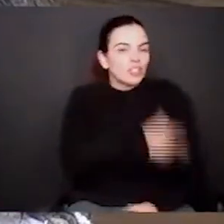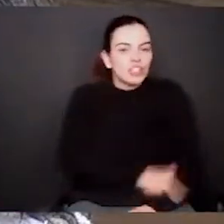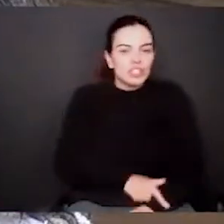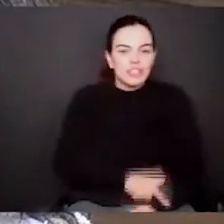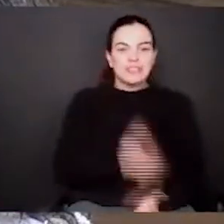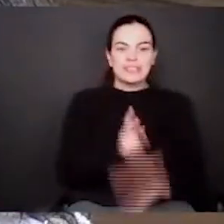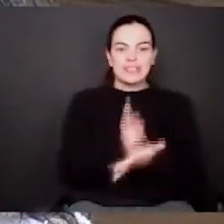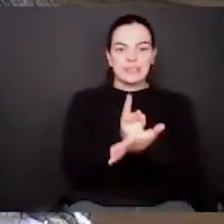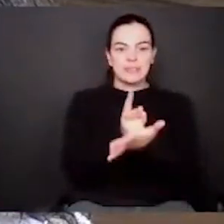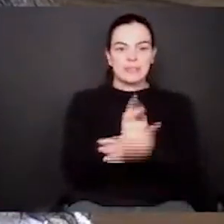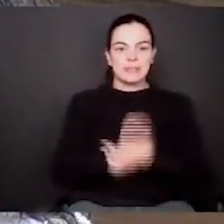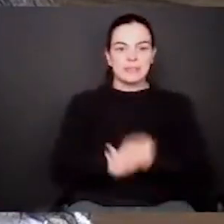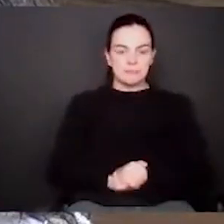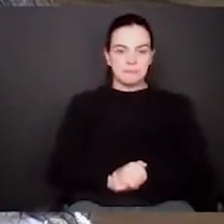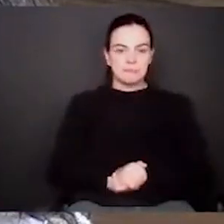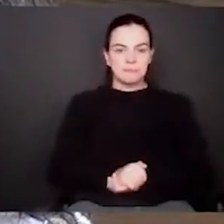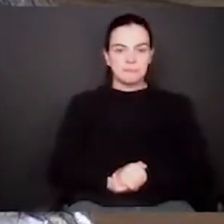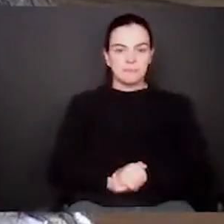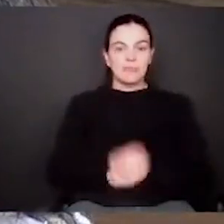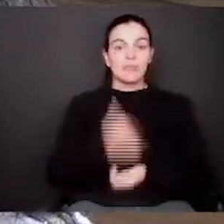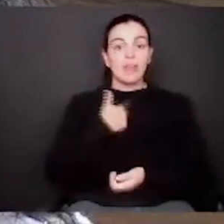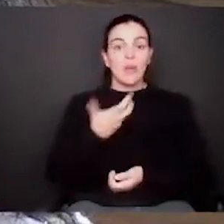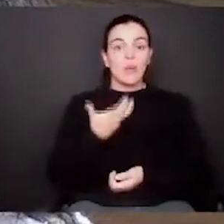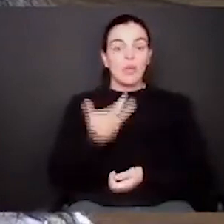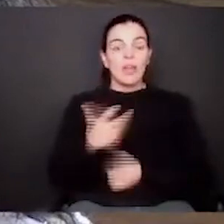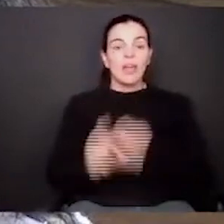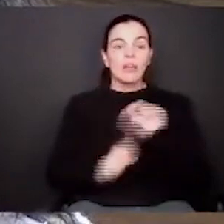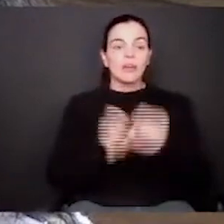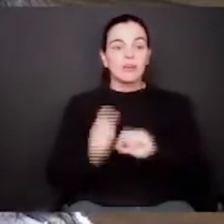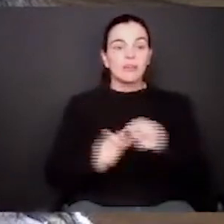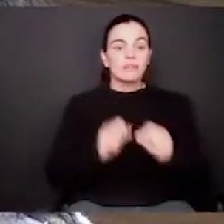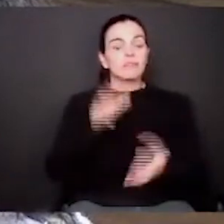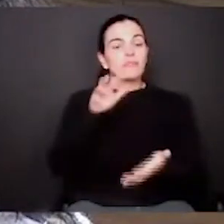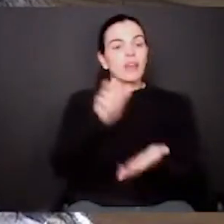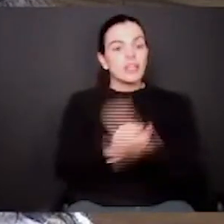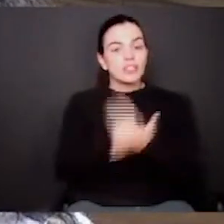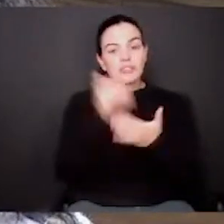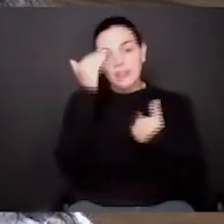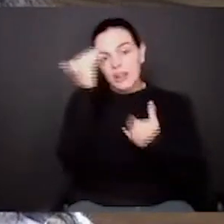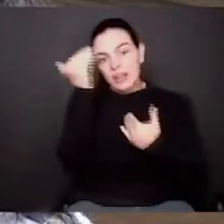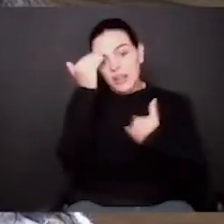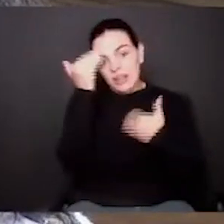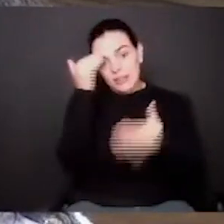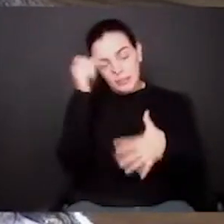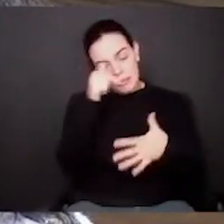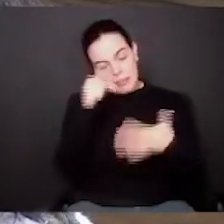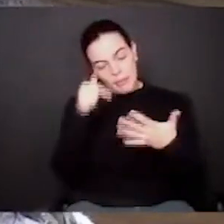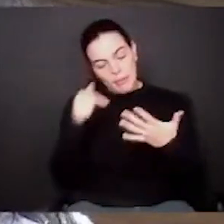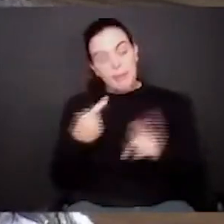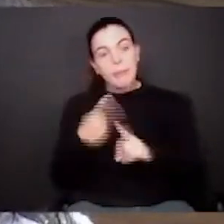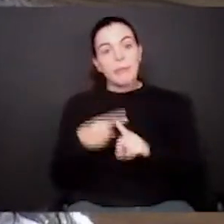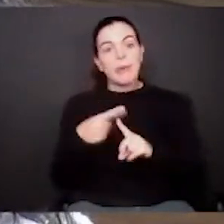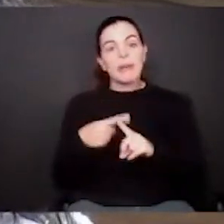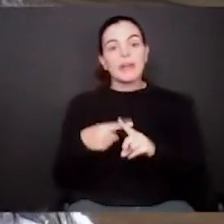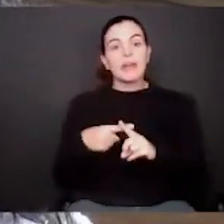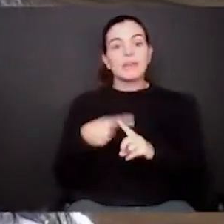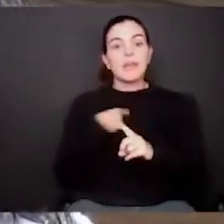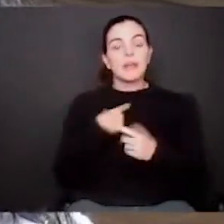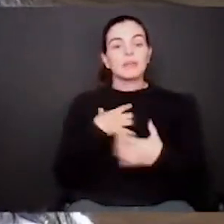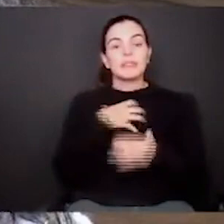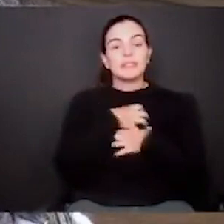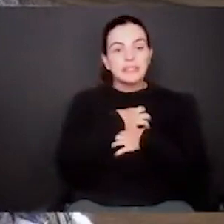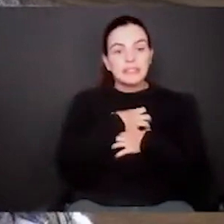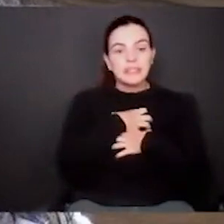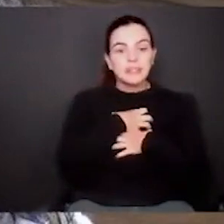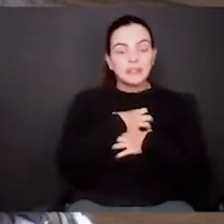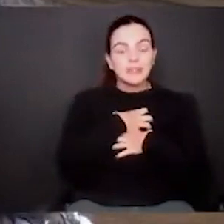para finalizar minha fala, fazer os agradecimentos devidos, porque me sinto na obrigação de compartilhar e homenagear todos os que participaram